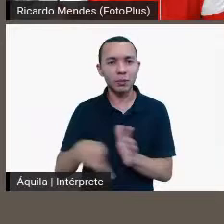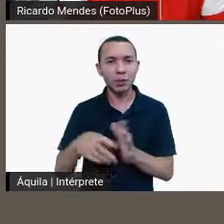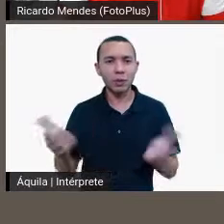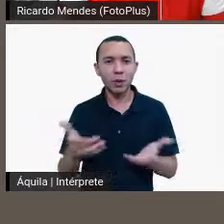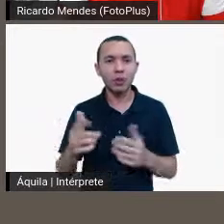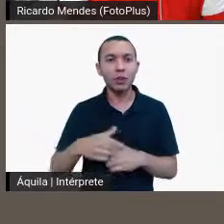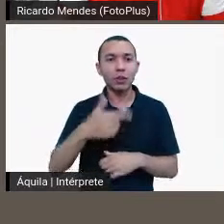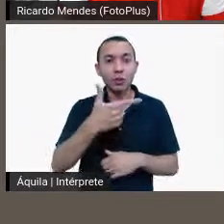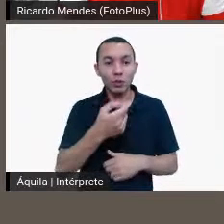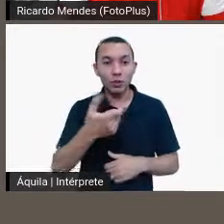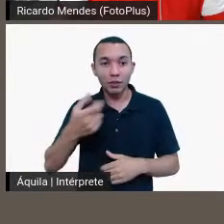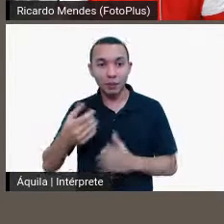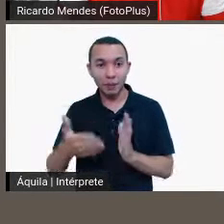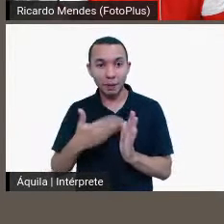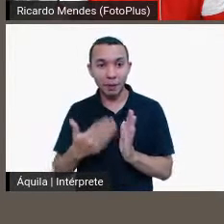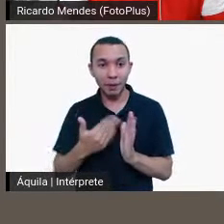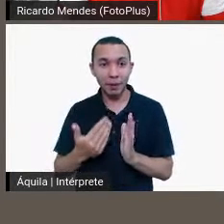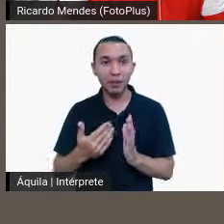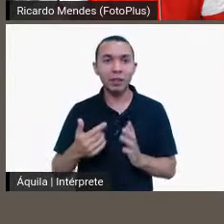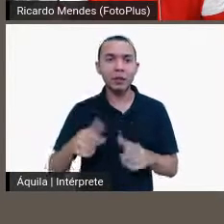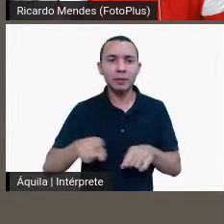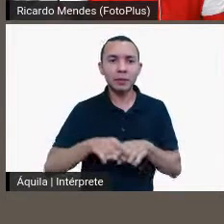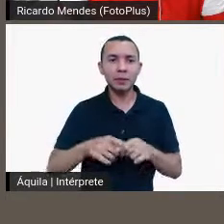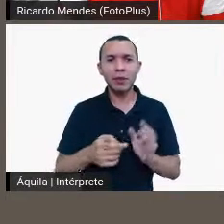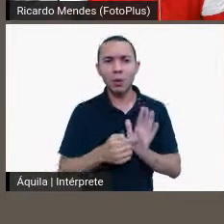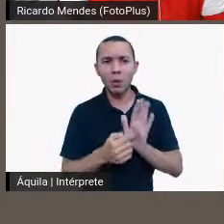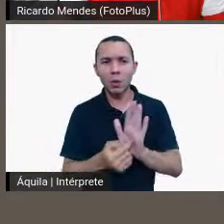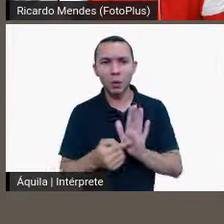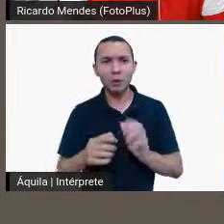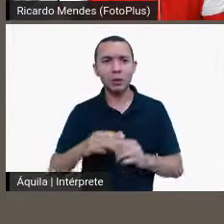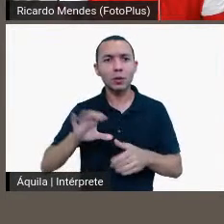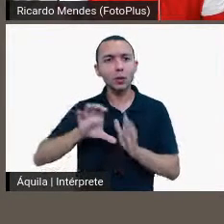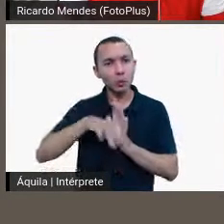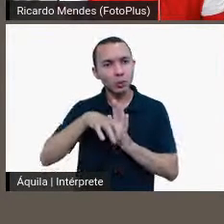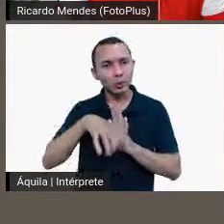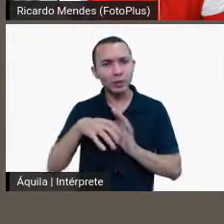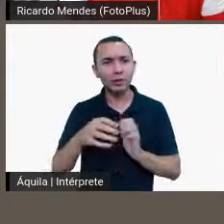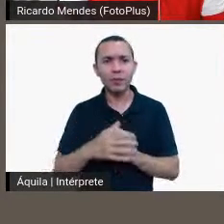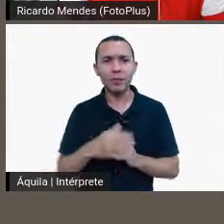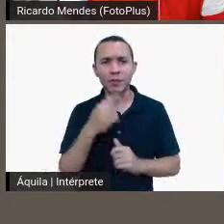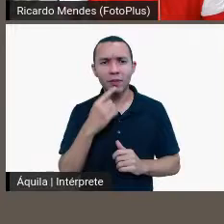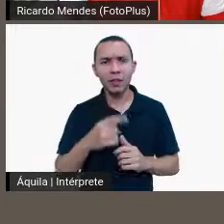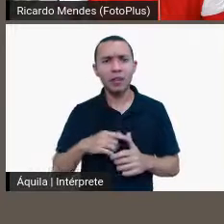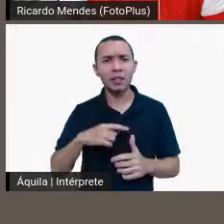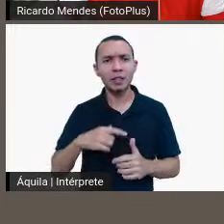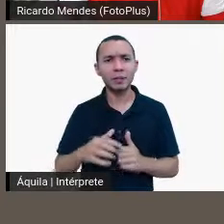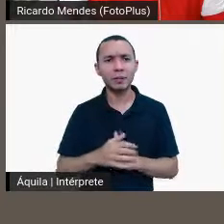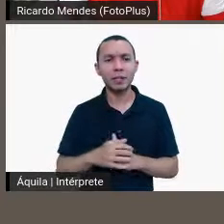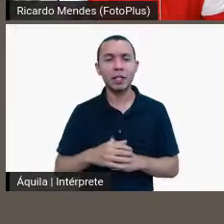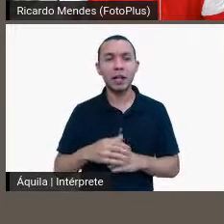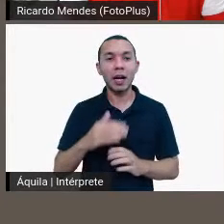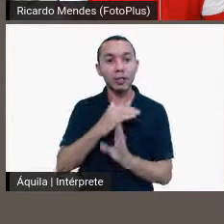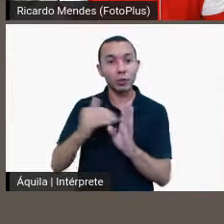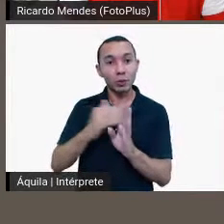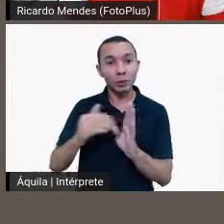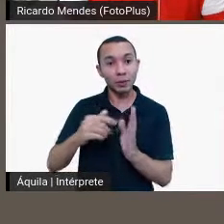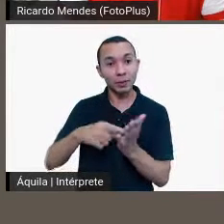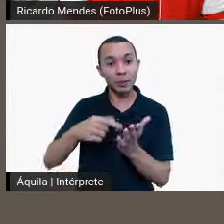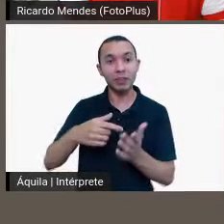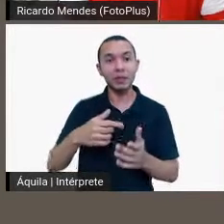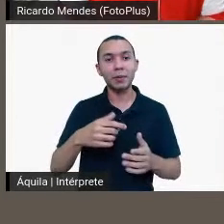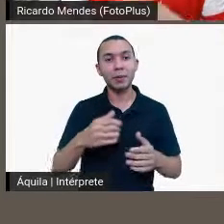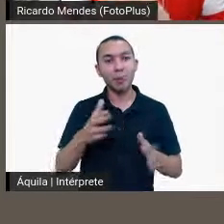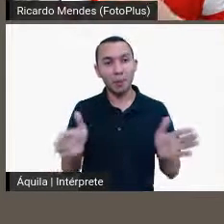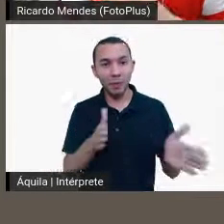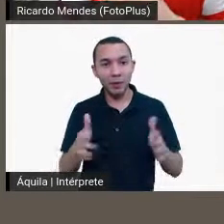páginas, não deixará de apresentar obras de videoarte e de arte conceitual, atento ao hibridismo dos meios que marca a segunda metade do século XX. Nesse